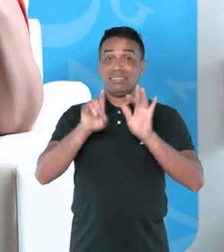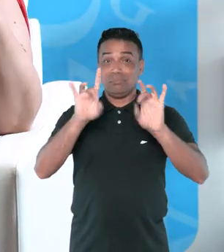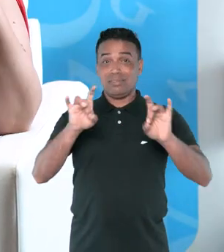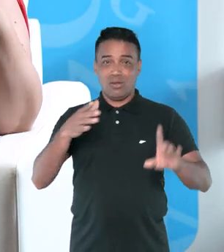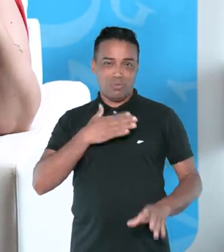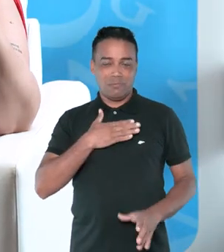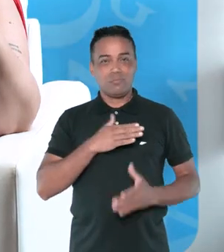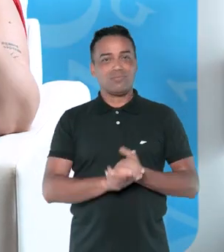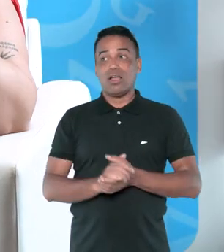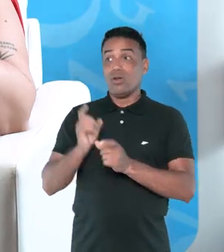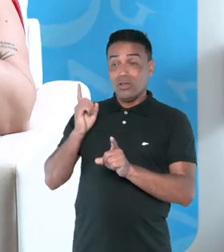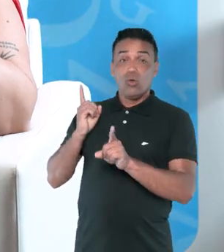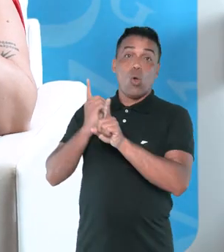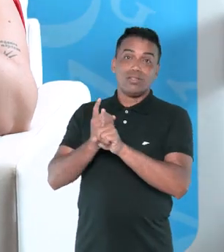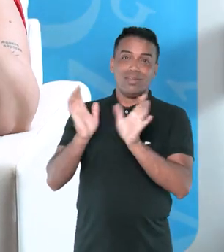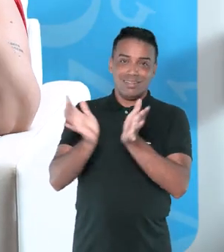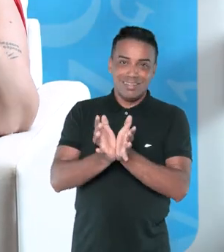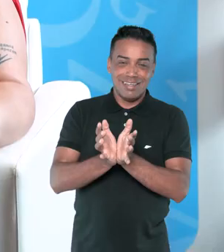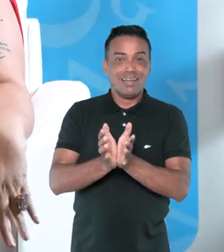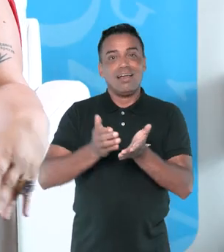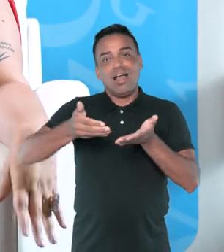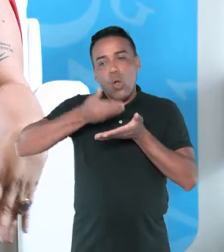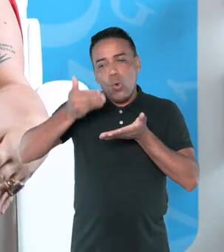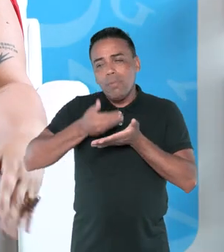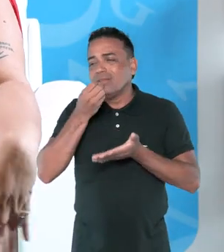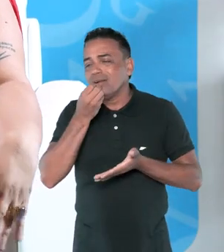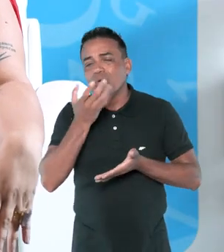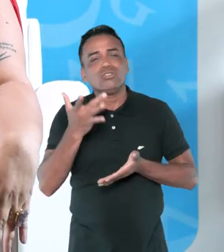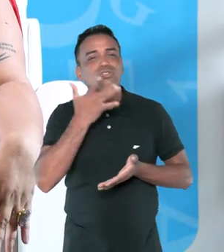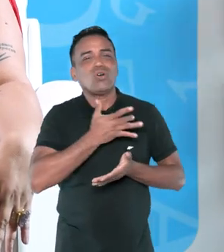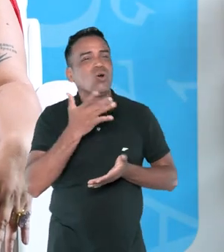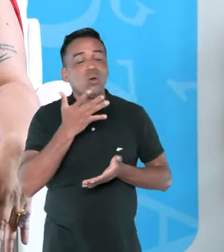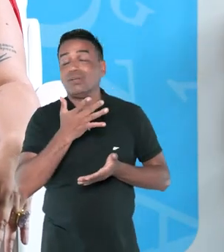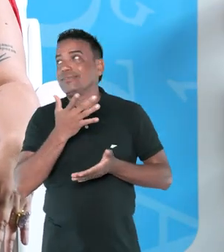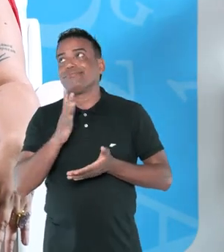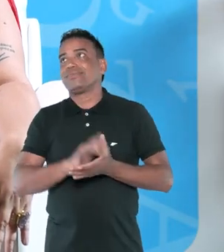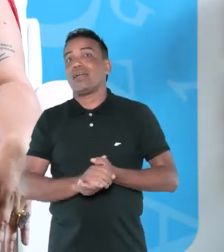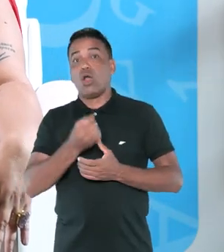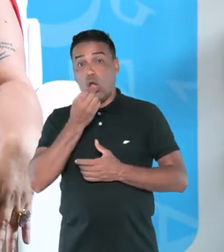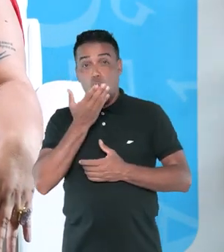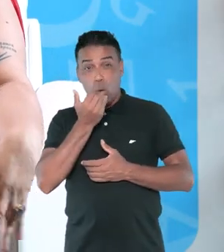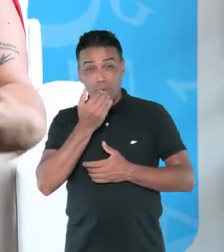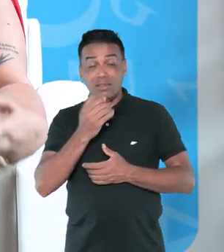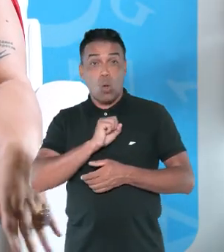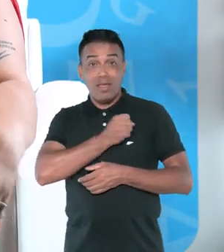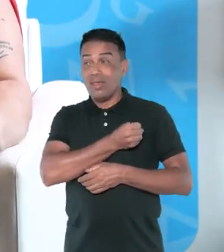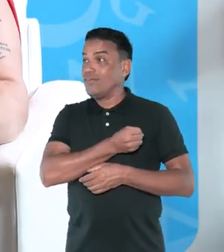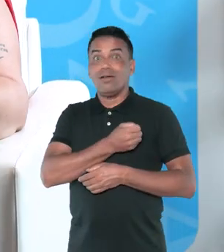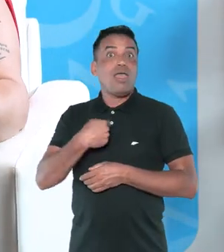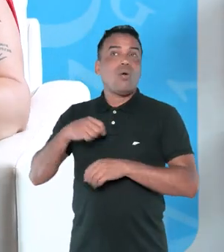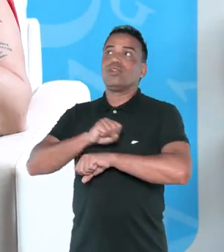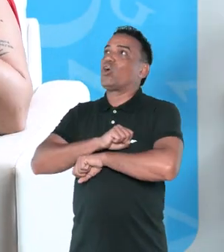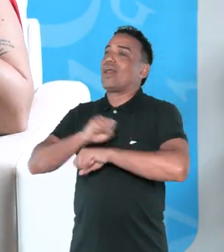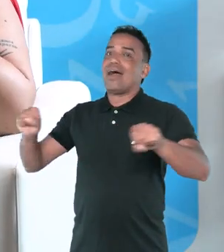quando eu já me encontrei depois com o pessoal, aí eu fico, a comida era muito boa, eu disse, não, Socorro, a comida era horrível, a comida do refeitório, eu adorava.